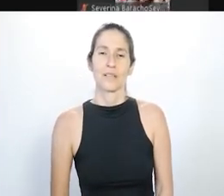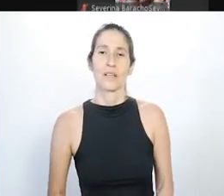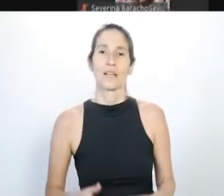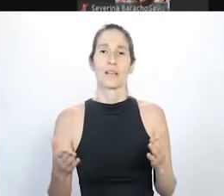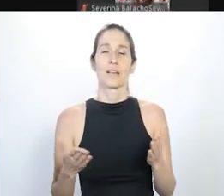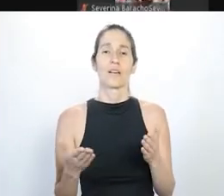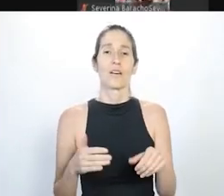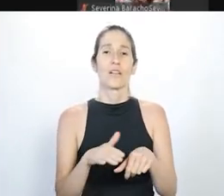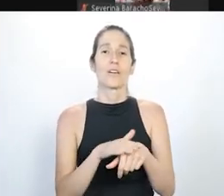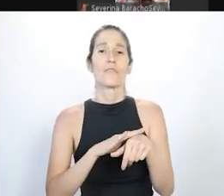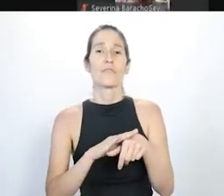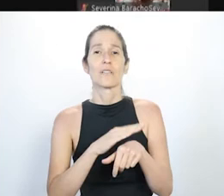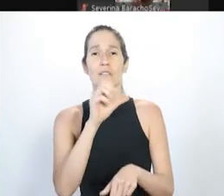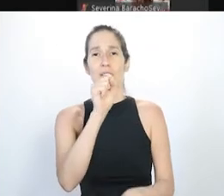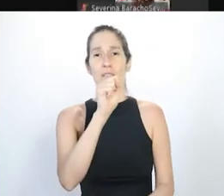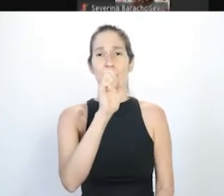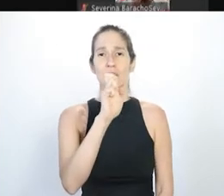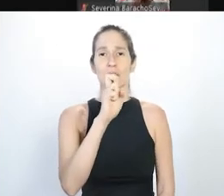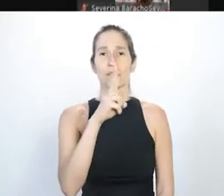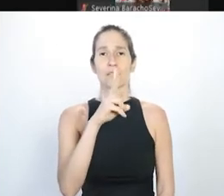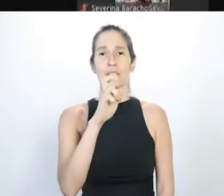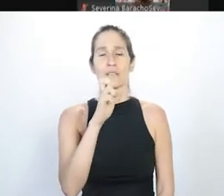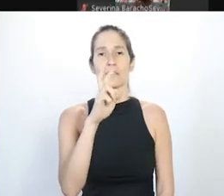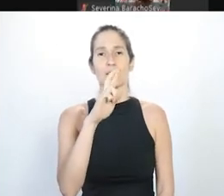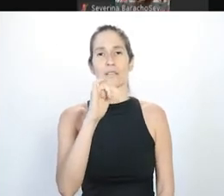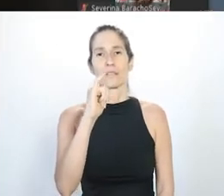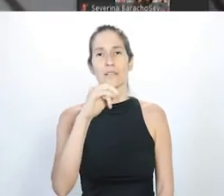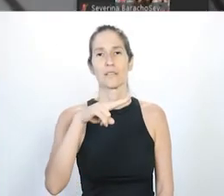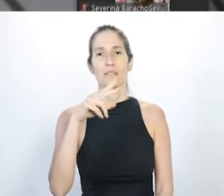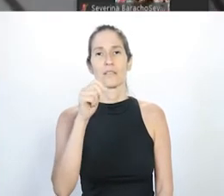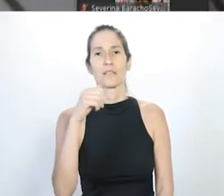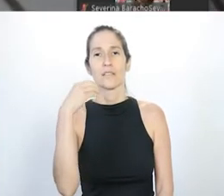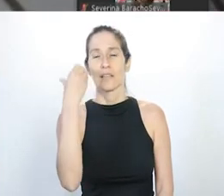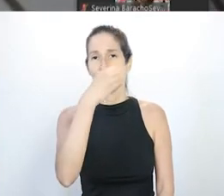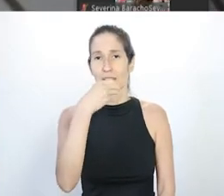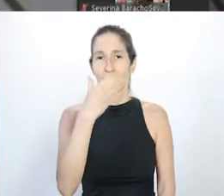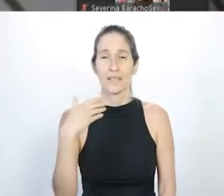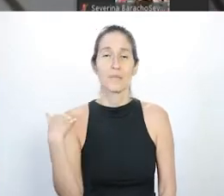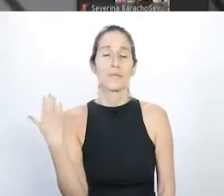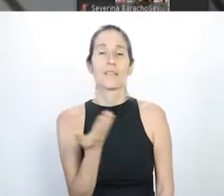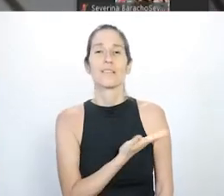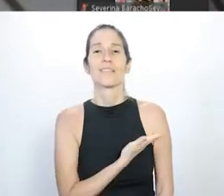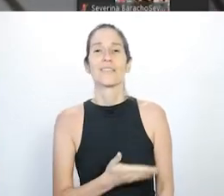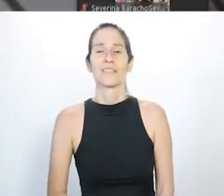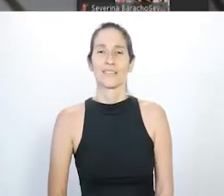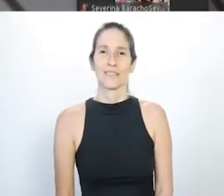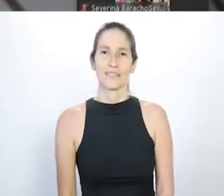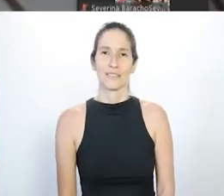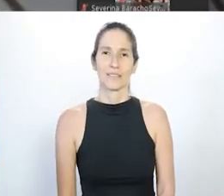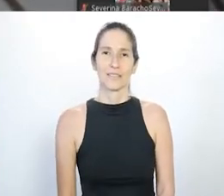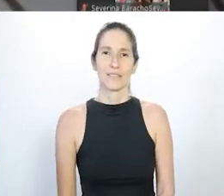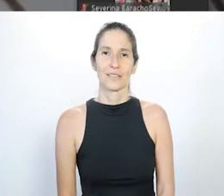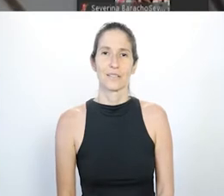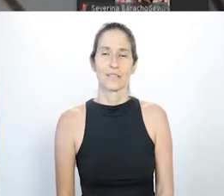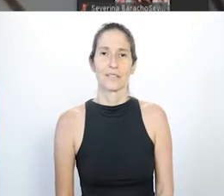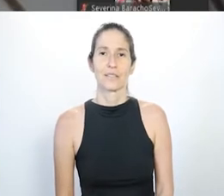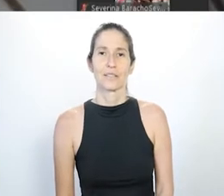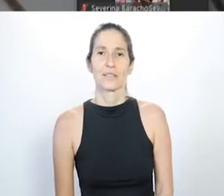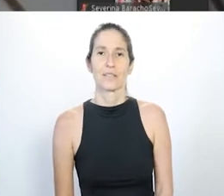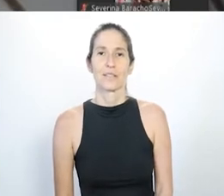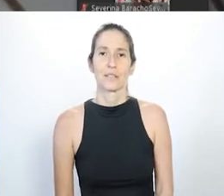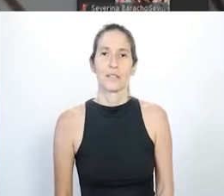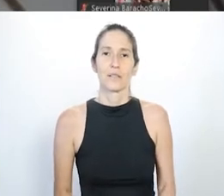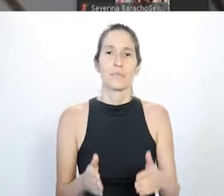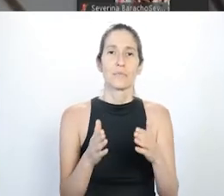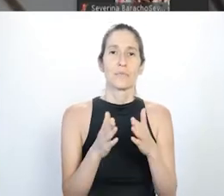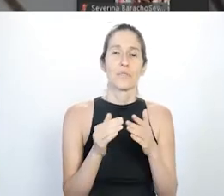Cantar um pouco para nós. Só pedir para desmutar o microfone dela, para a gente ouvir, que a gente